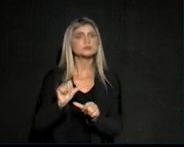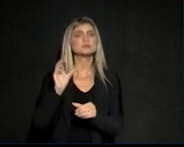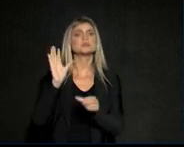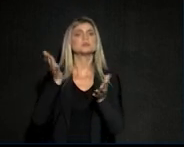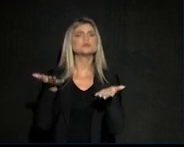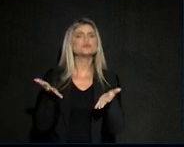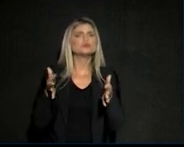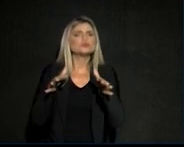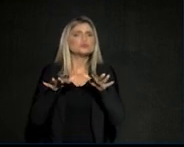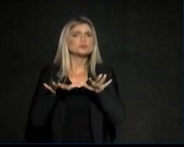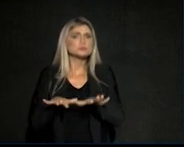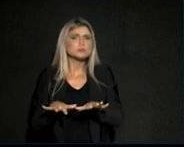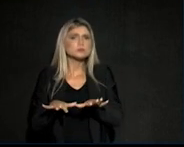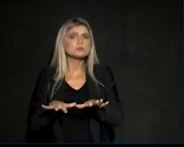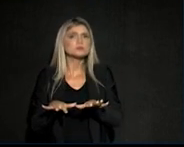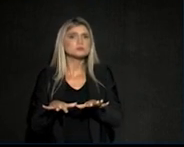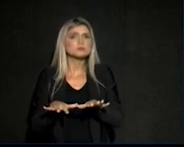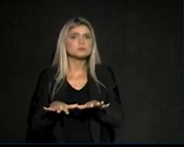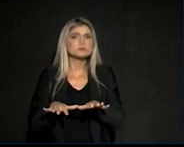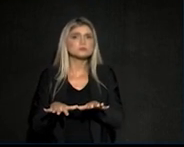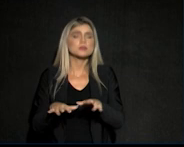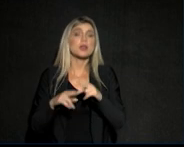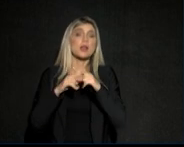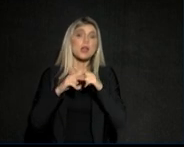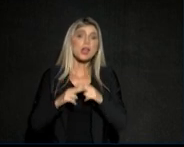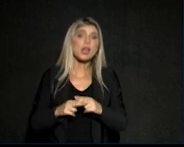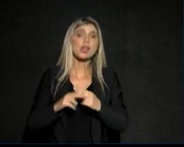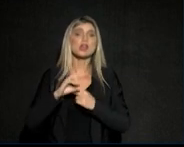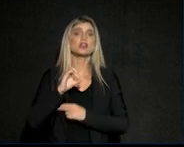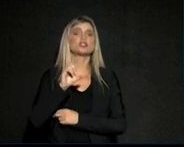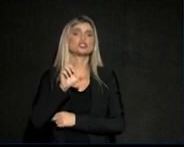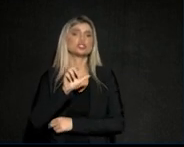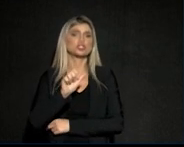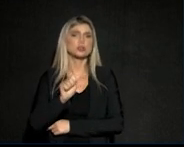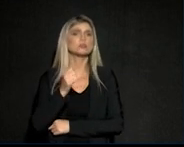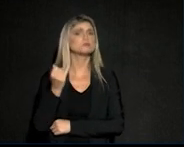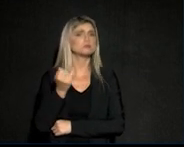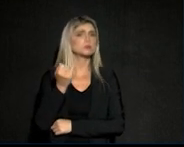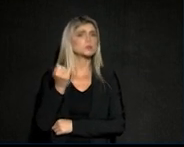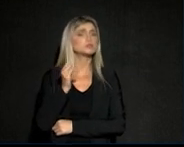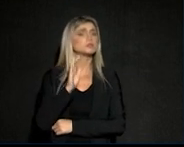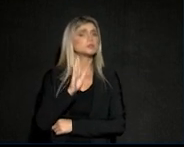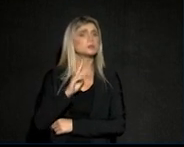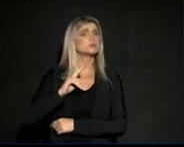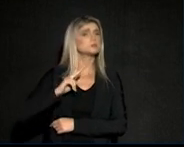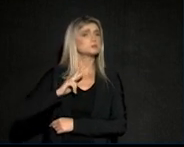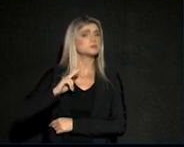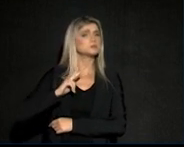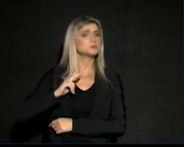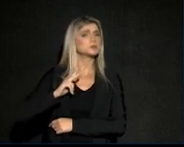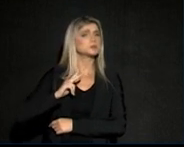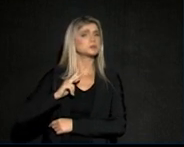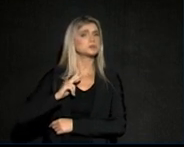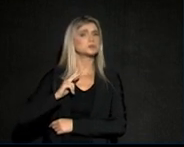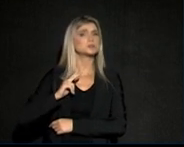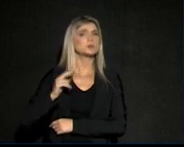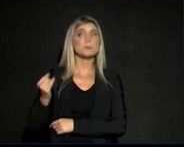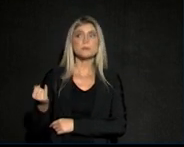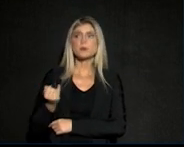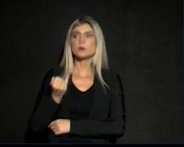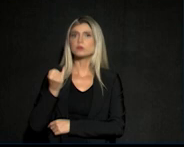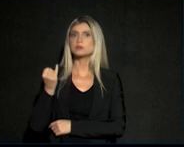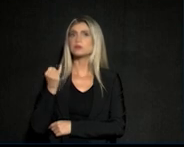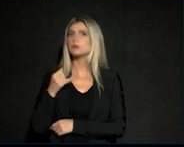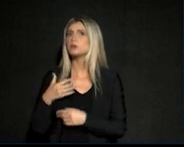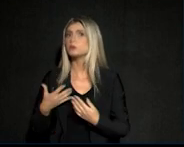inclusão social a caixa ela foi enfim Ela é super relevante mas ela foi particularmente importante na pandemia